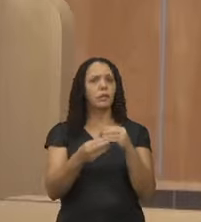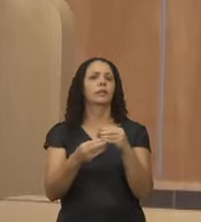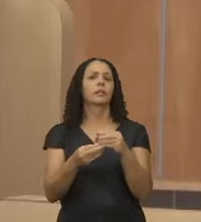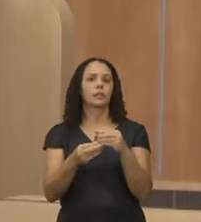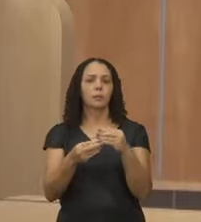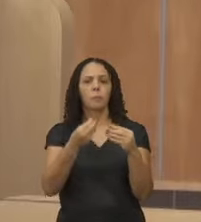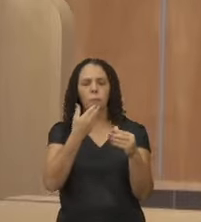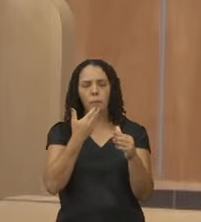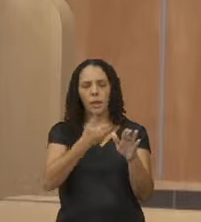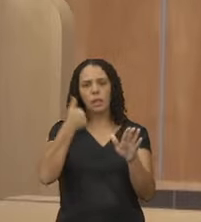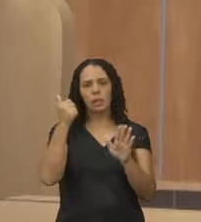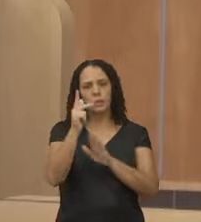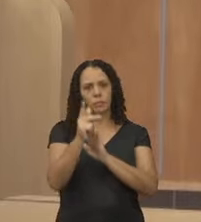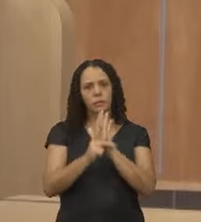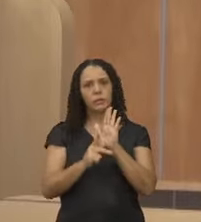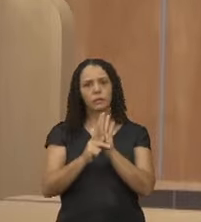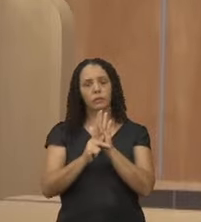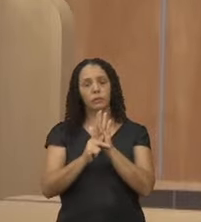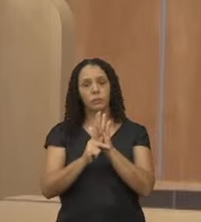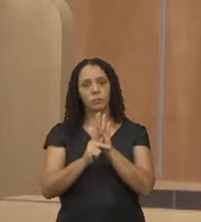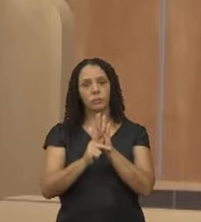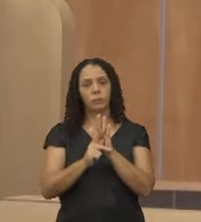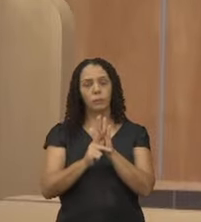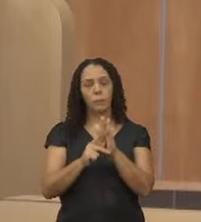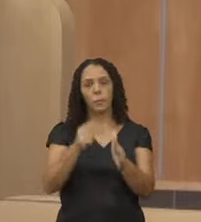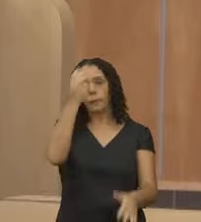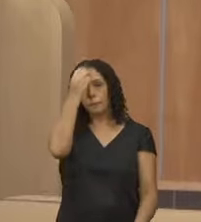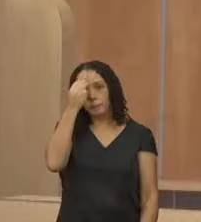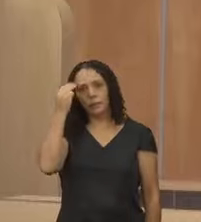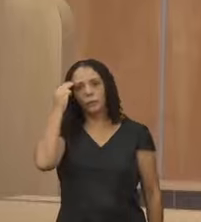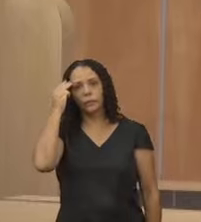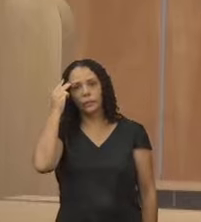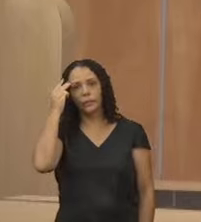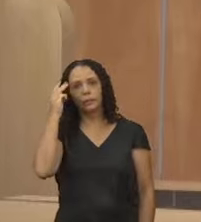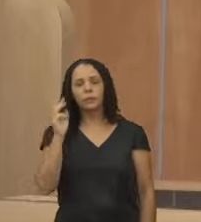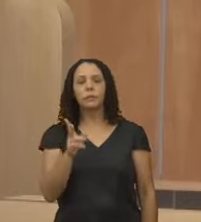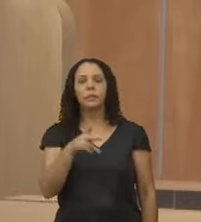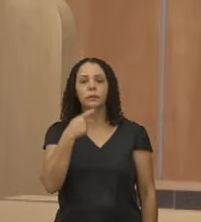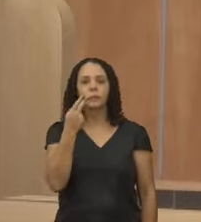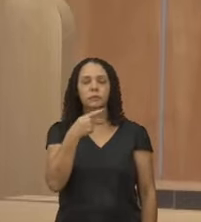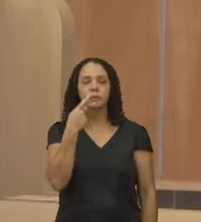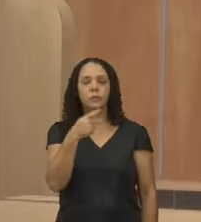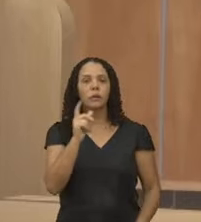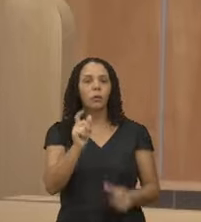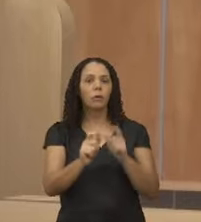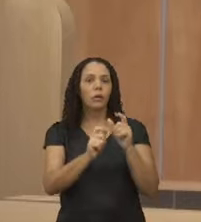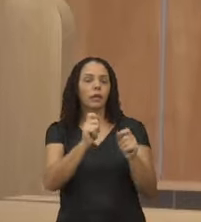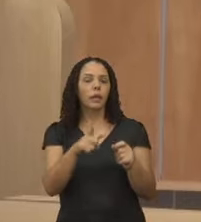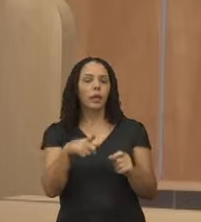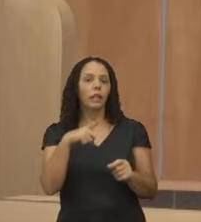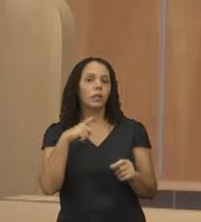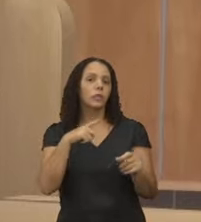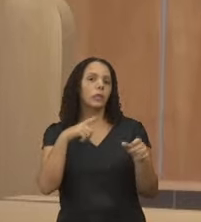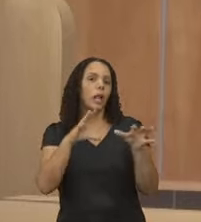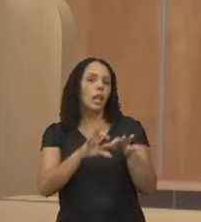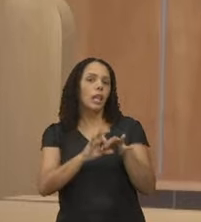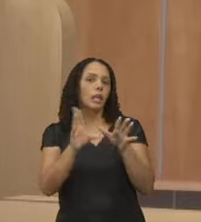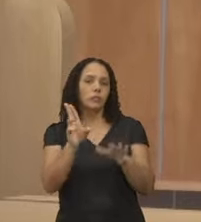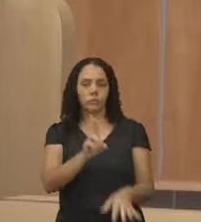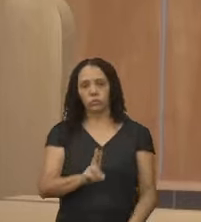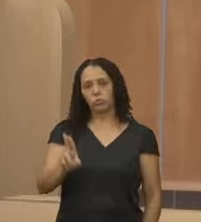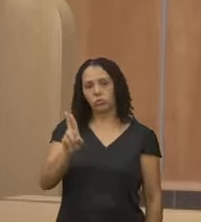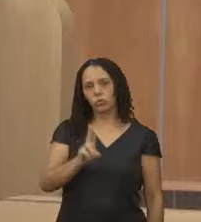o projeto. O vereador Maria Amélia muito bem disse aqui, a gente tinha a questão da permissão de uso